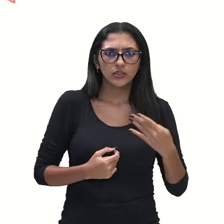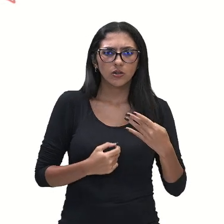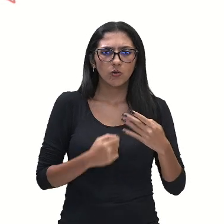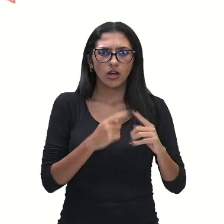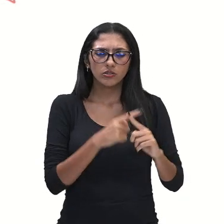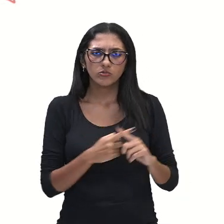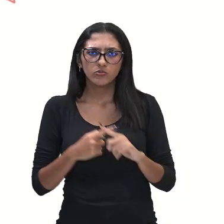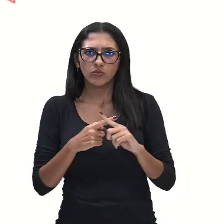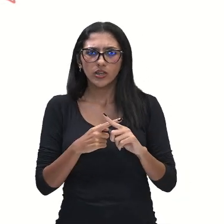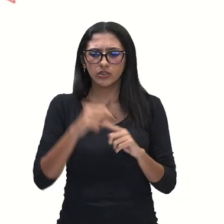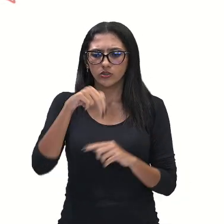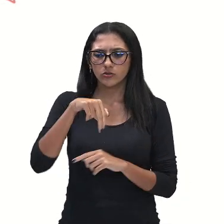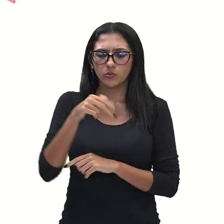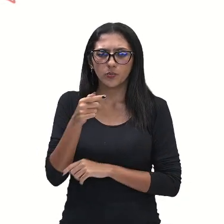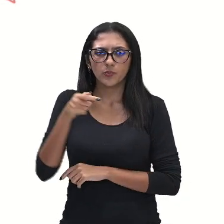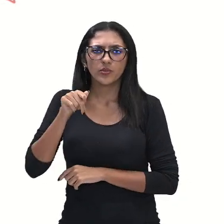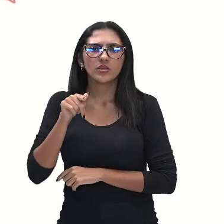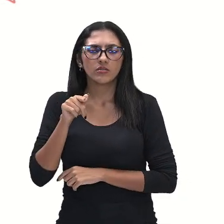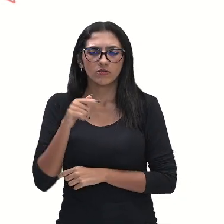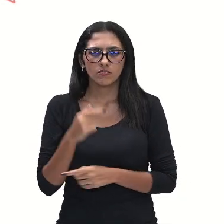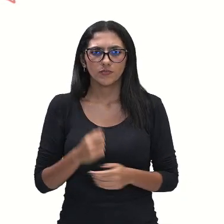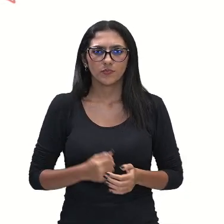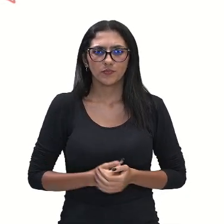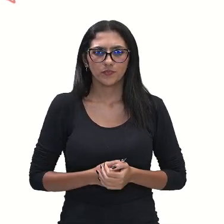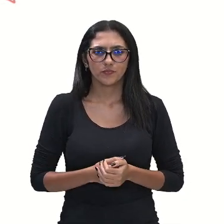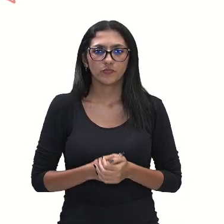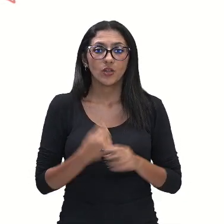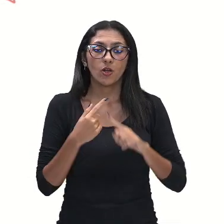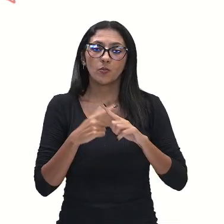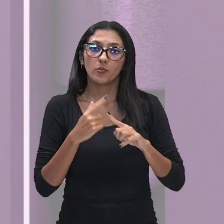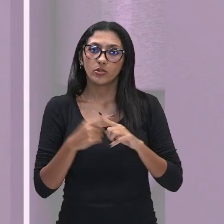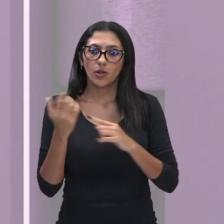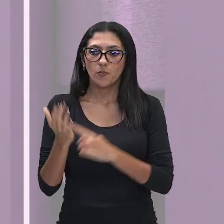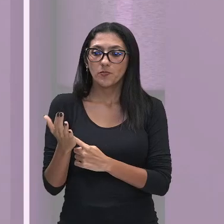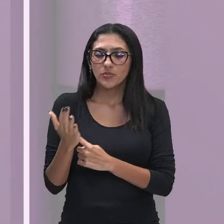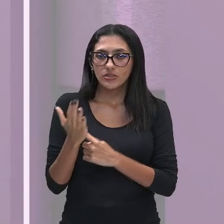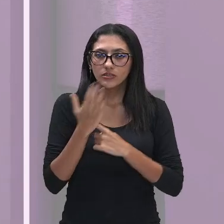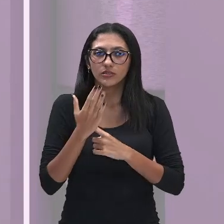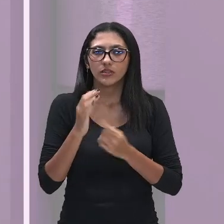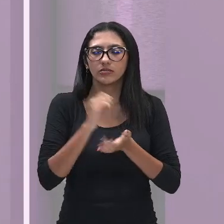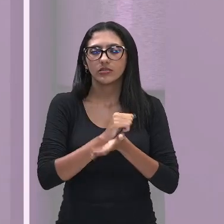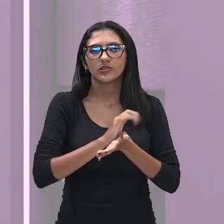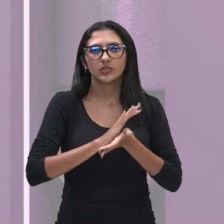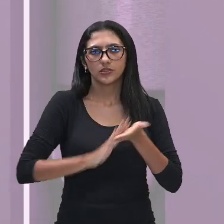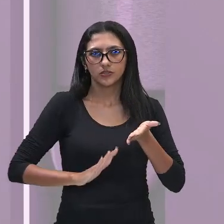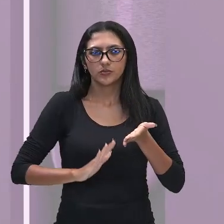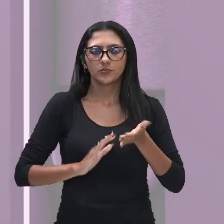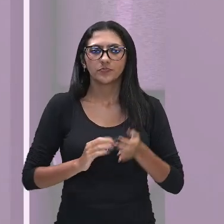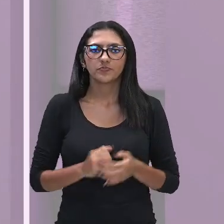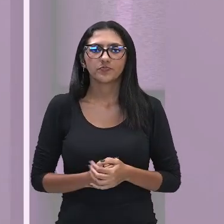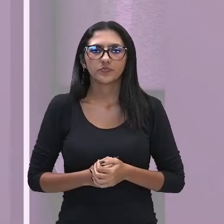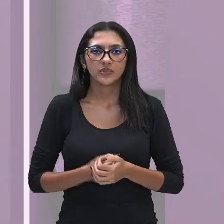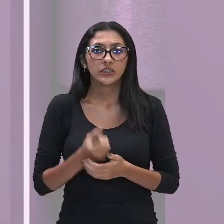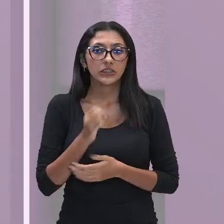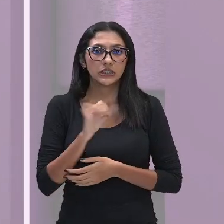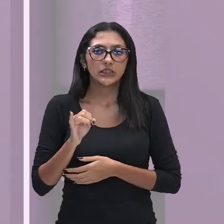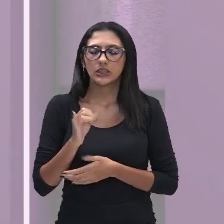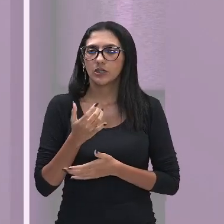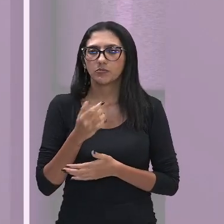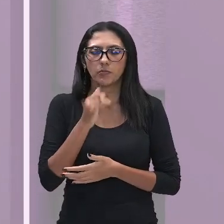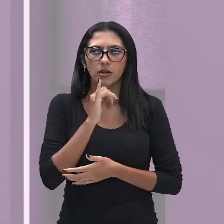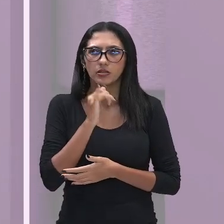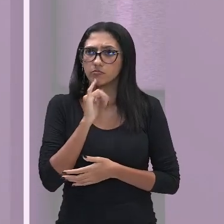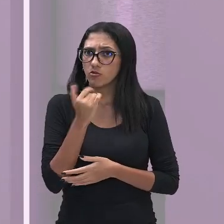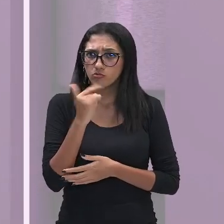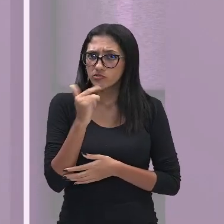π? Justamente porque a questão, ela te deu o valor desse π. Se por algum acaso ela não te